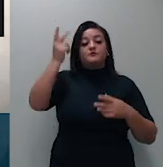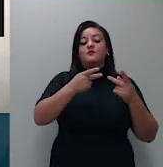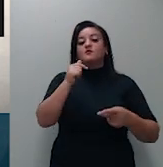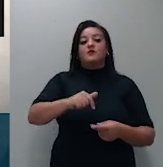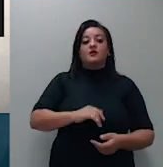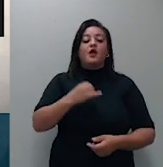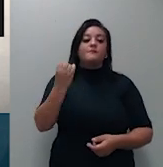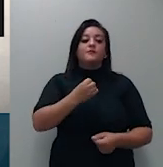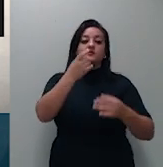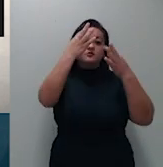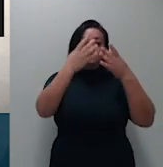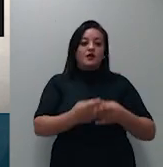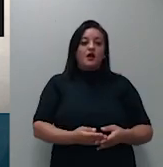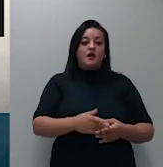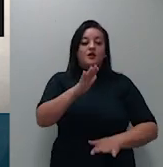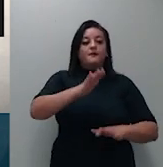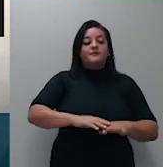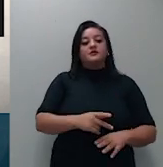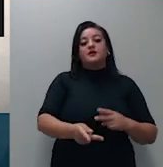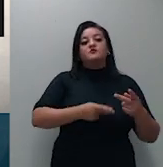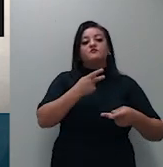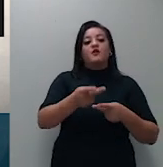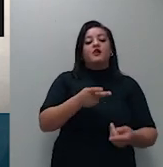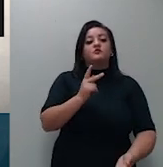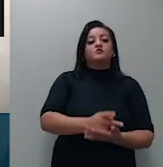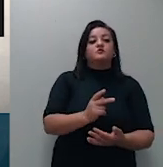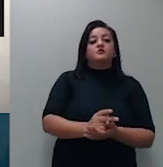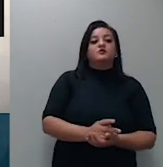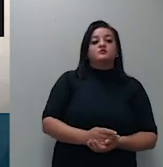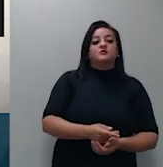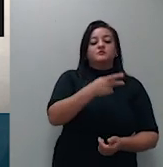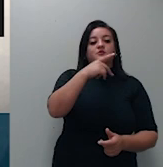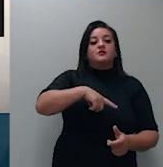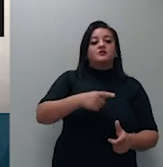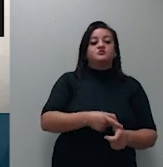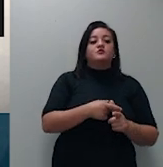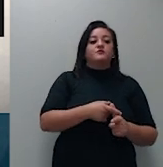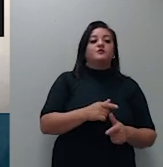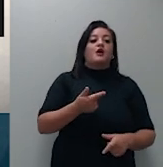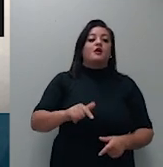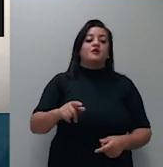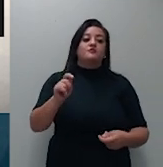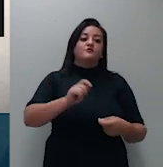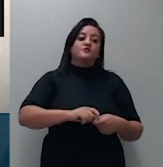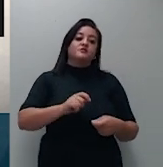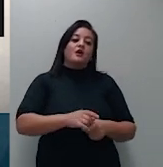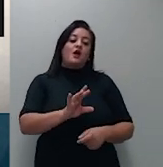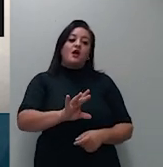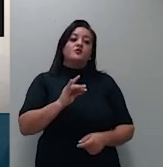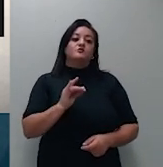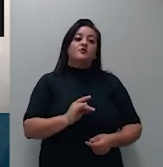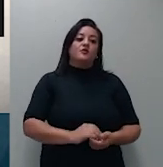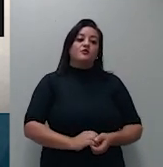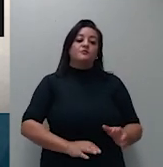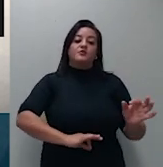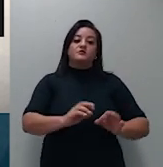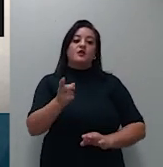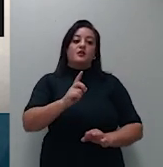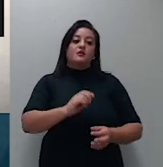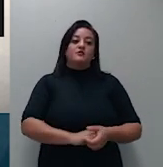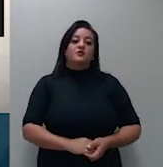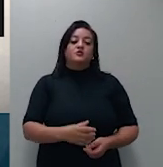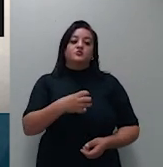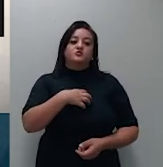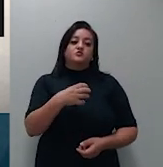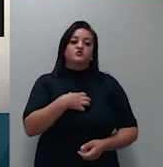é importante esclarecer que apesar de se tratar de prerrogativa do aquele que fizer a opção por não se